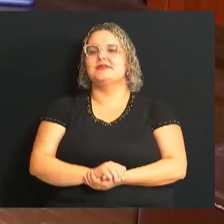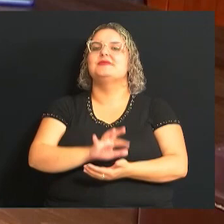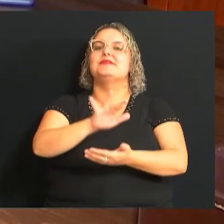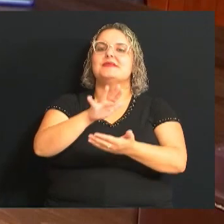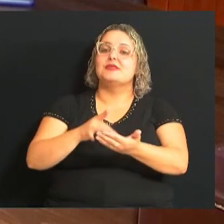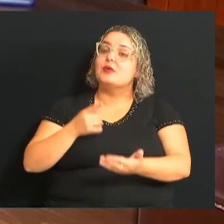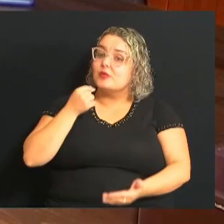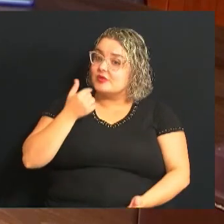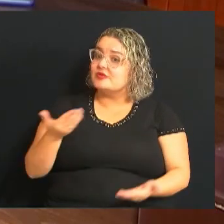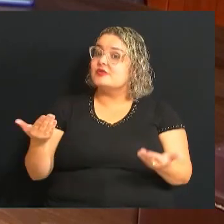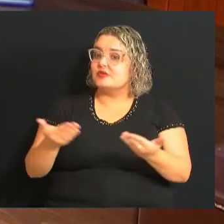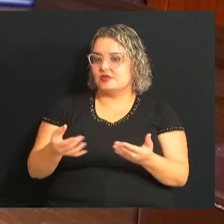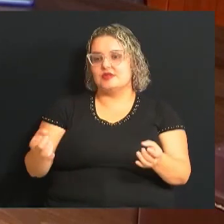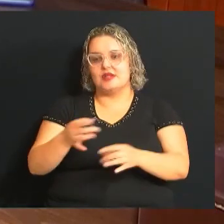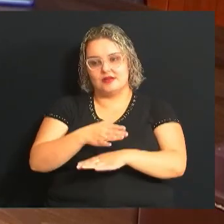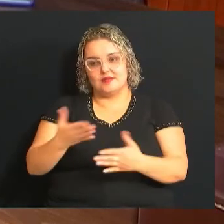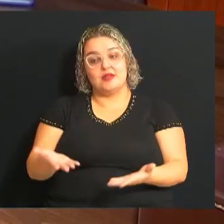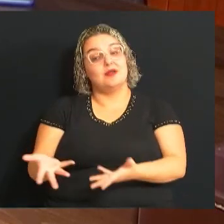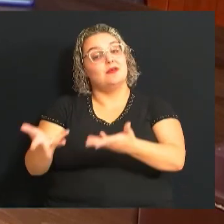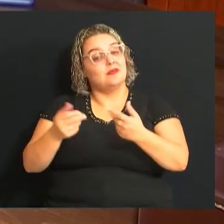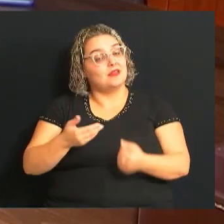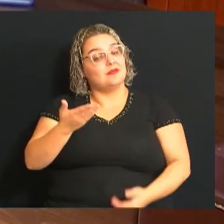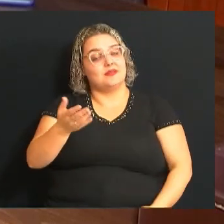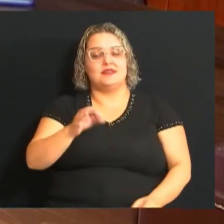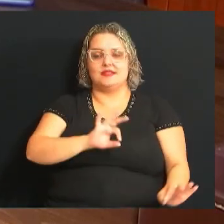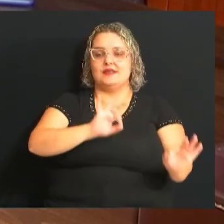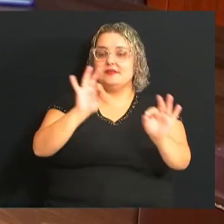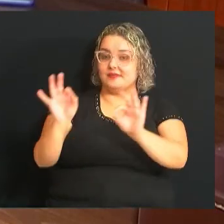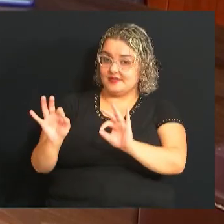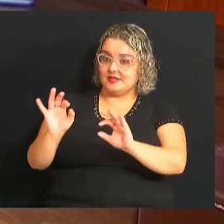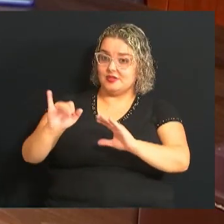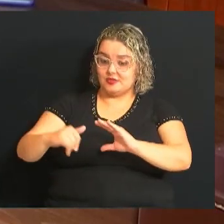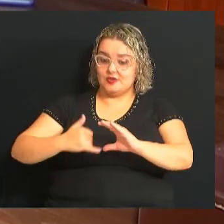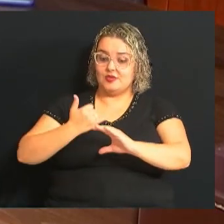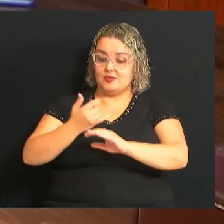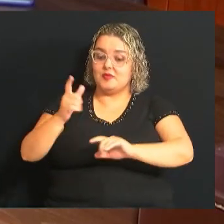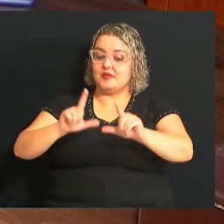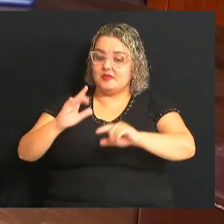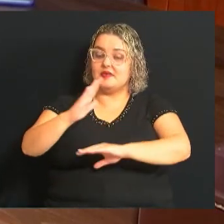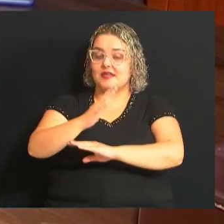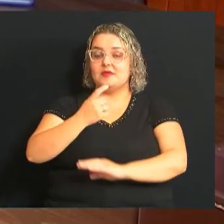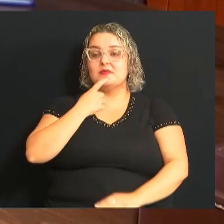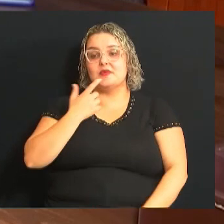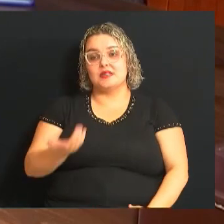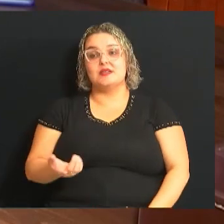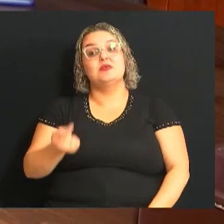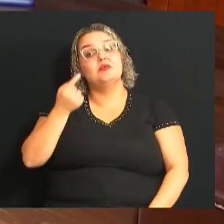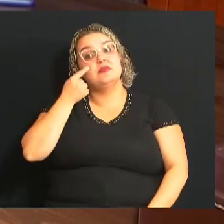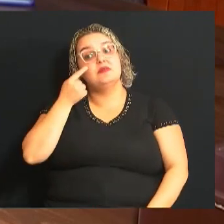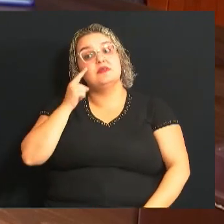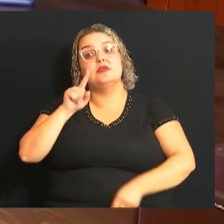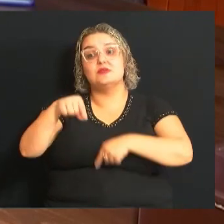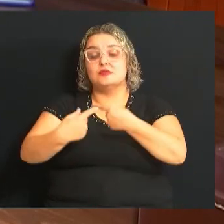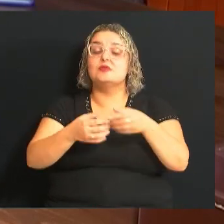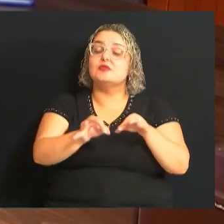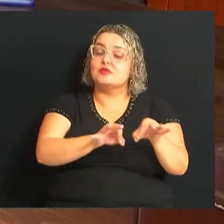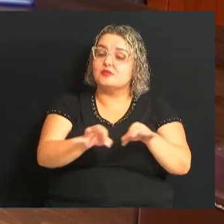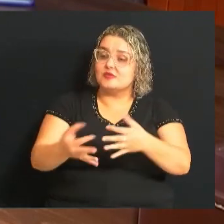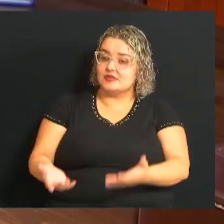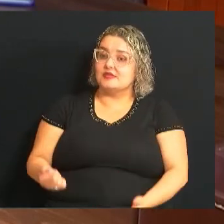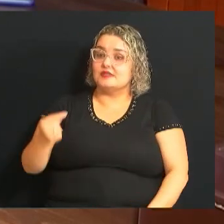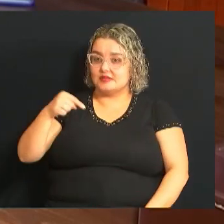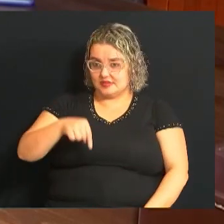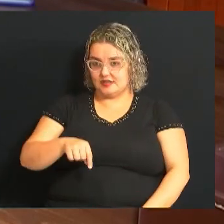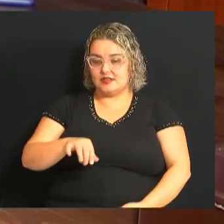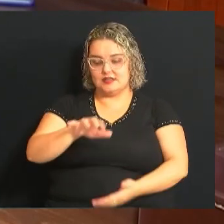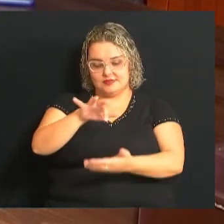de hoje fica por aqui. Eu convido vocês a visitarem o YouTube da TV Câmara Campinas, conferir os outros programas desse quadro, Na